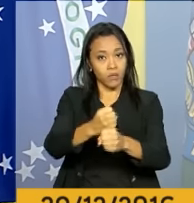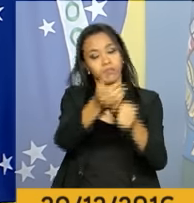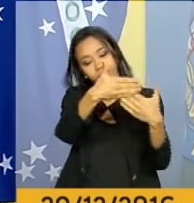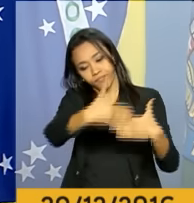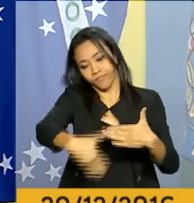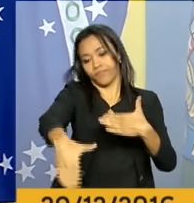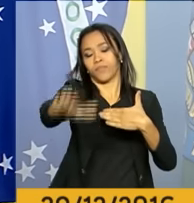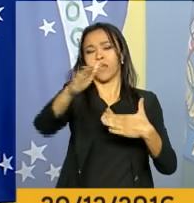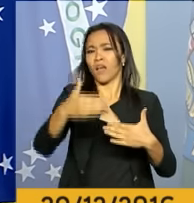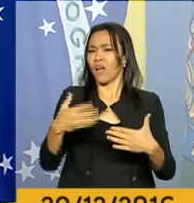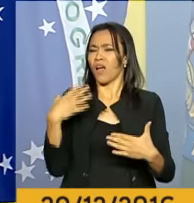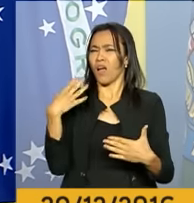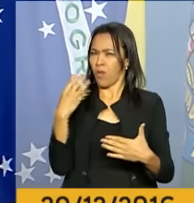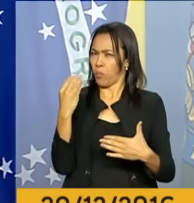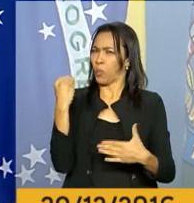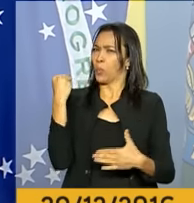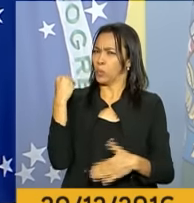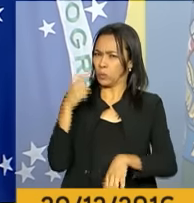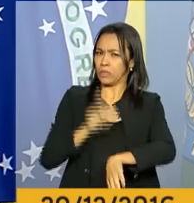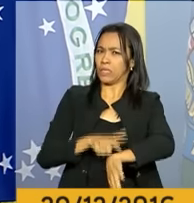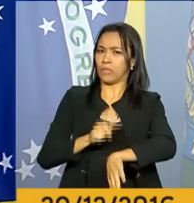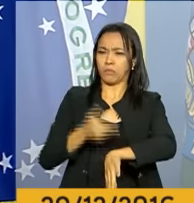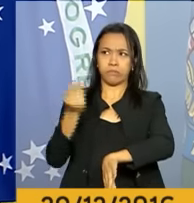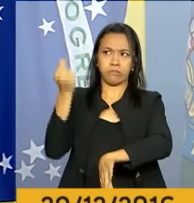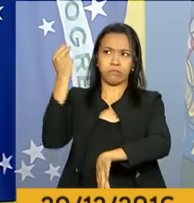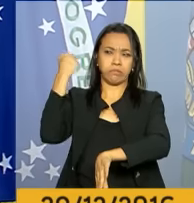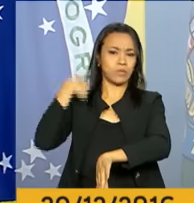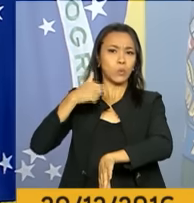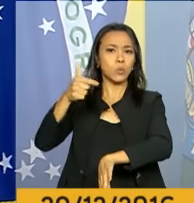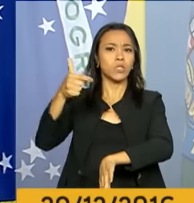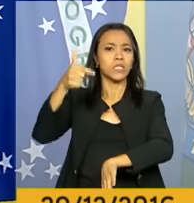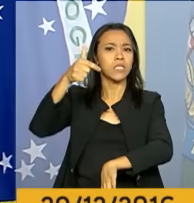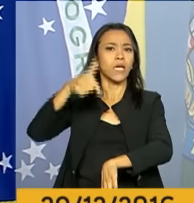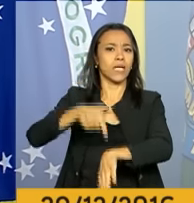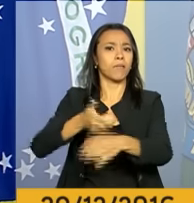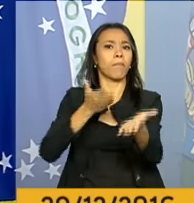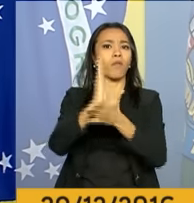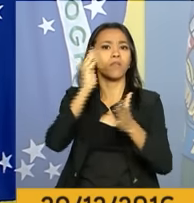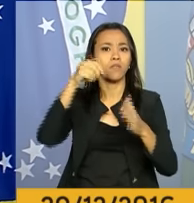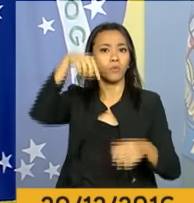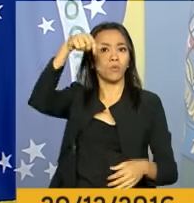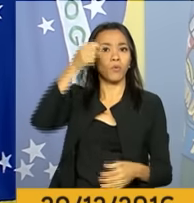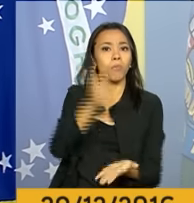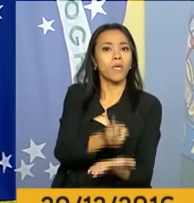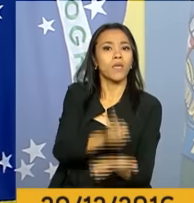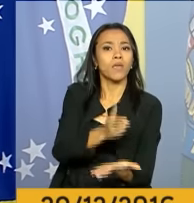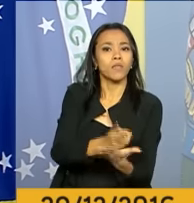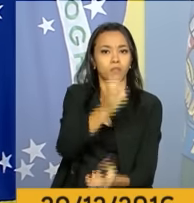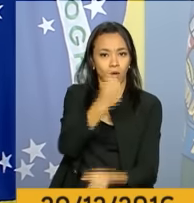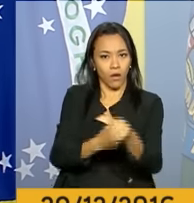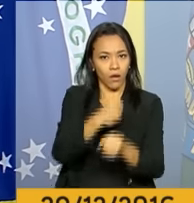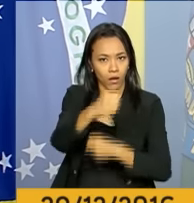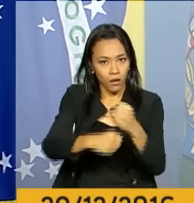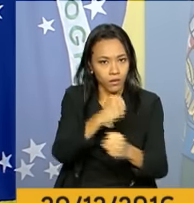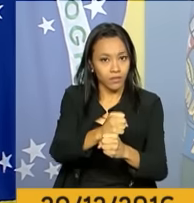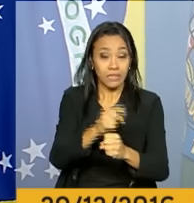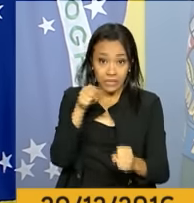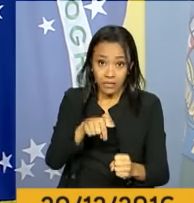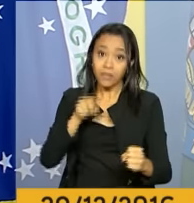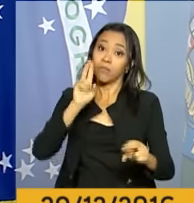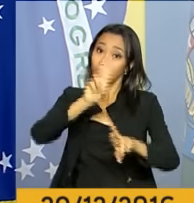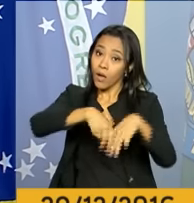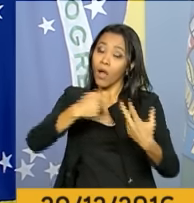tempo não tínhamos essa espécie de aprovação tudo isso fruto desse diálogo muito